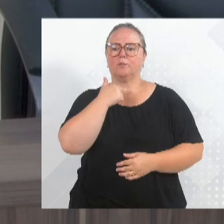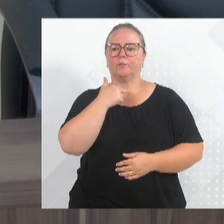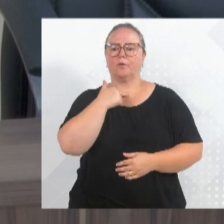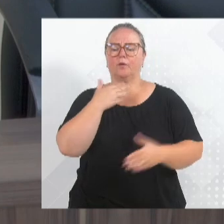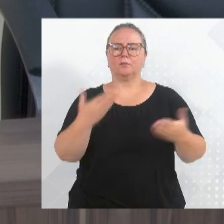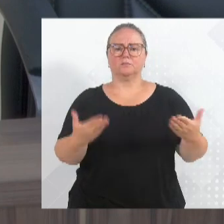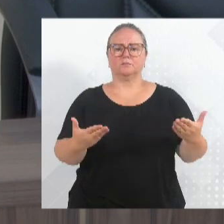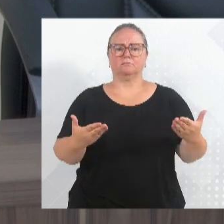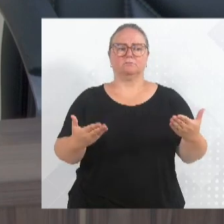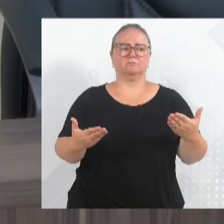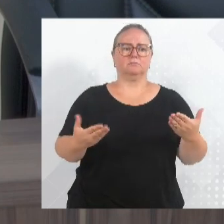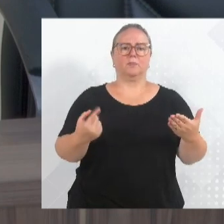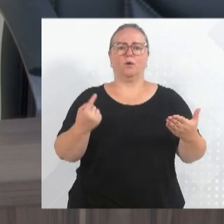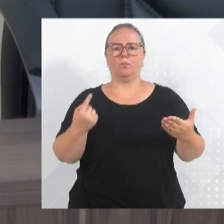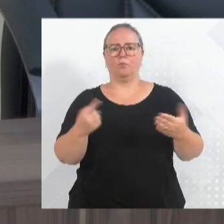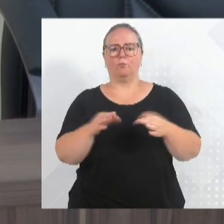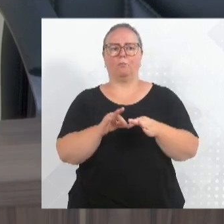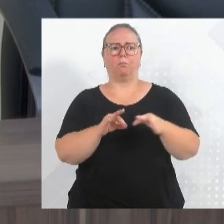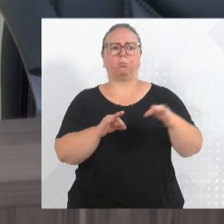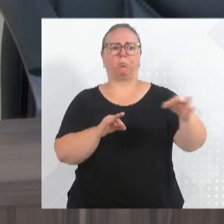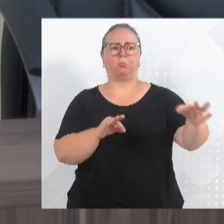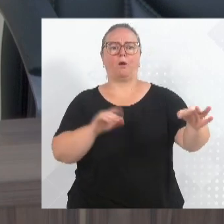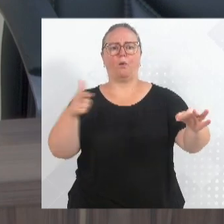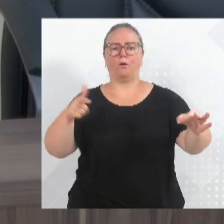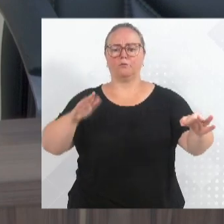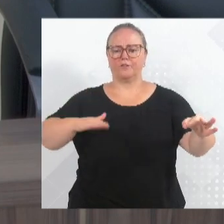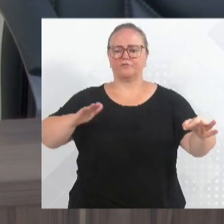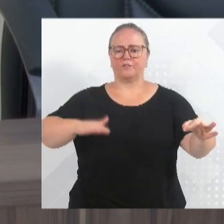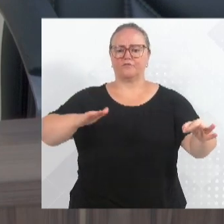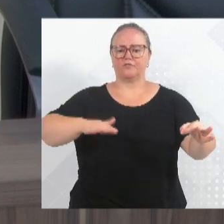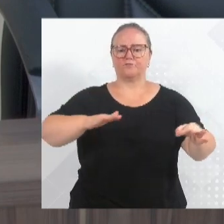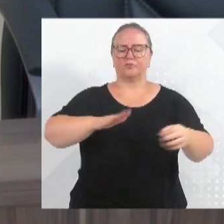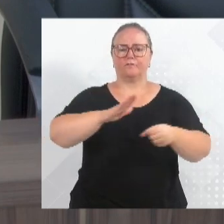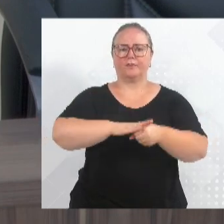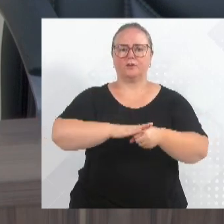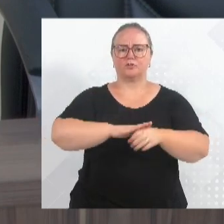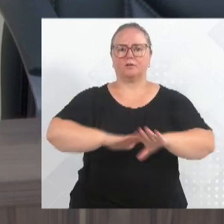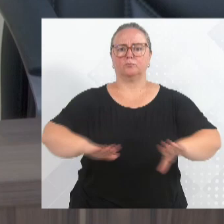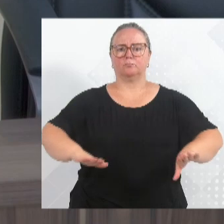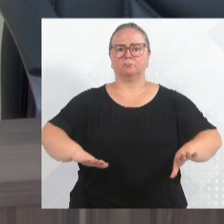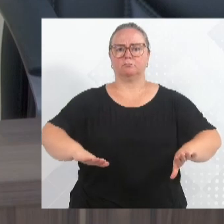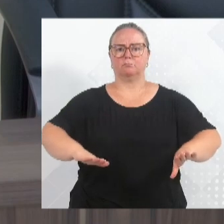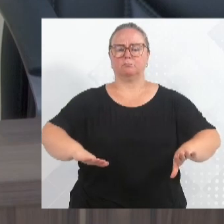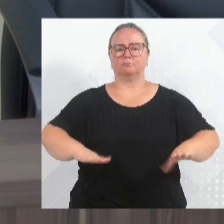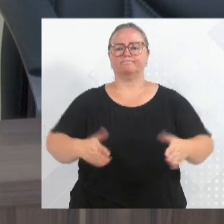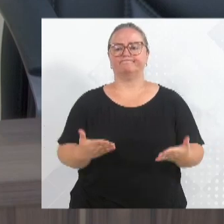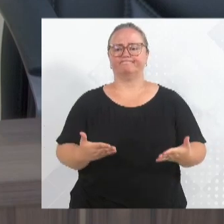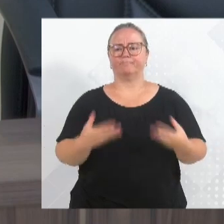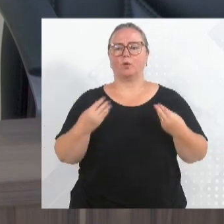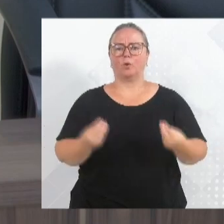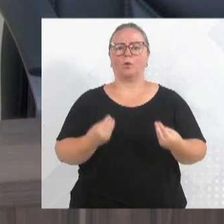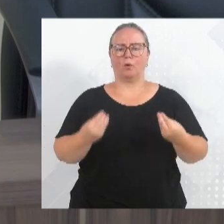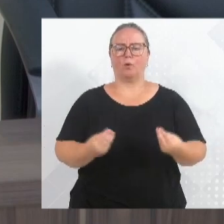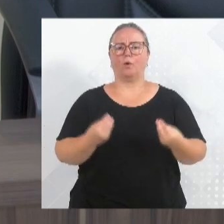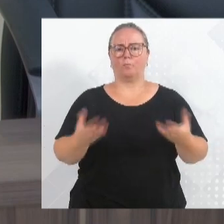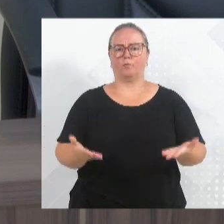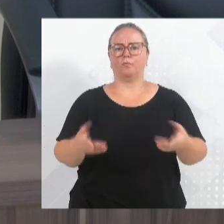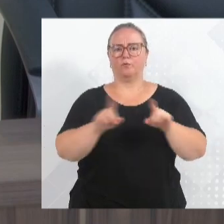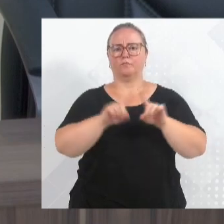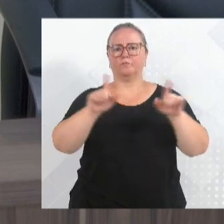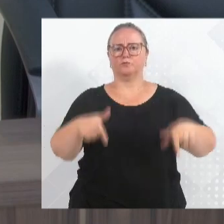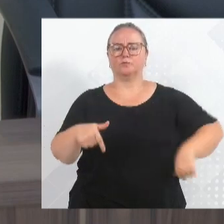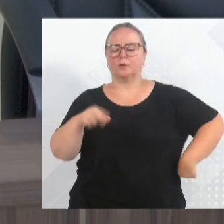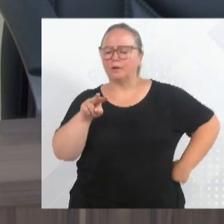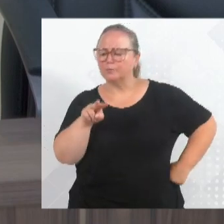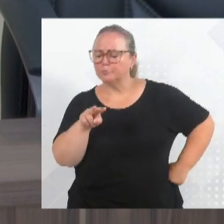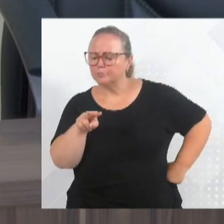ovelha. Porque daí, se eu pegar uma empresa que vai lá fazer uma manutenção, Não, mas não dá para colocar um funcionário do lado de